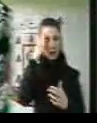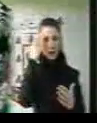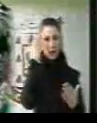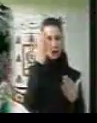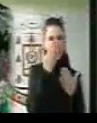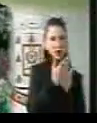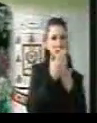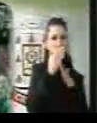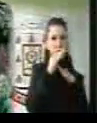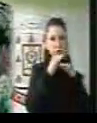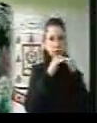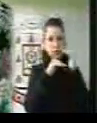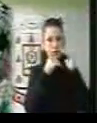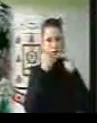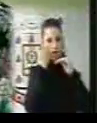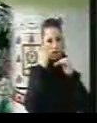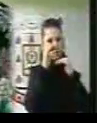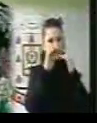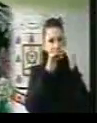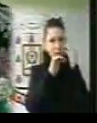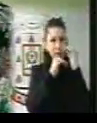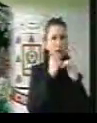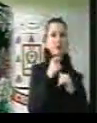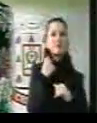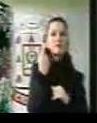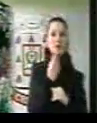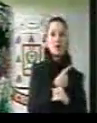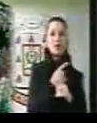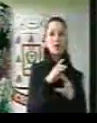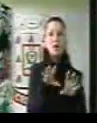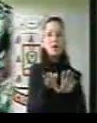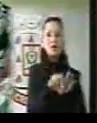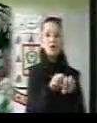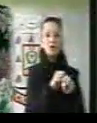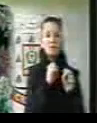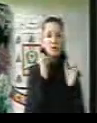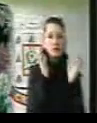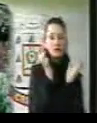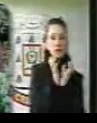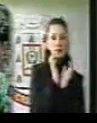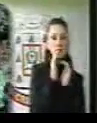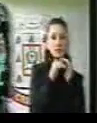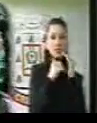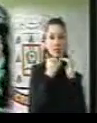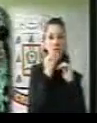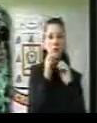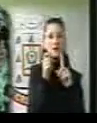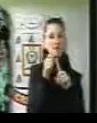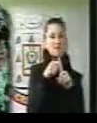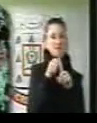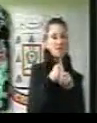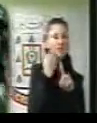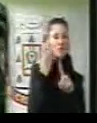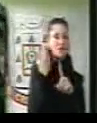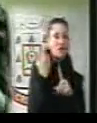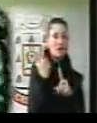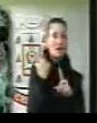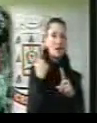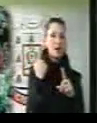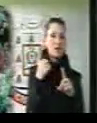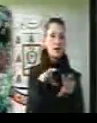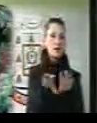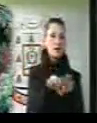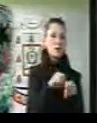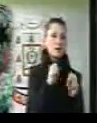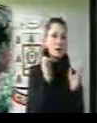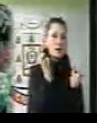acredita no seu desenvolvimento. Quando nós formamos a Comissão de Obras, isso alguns meses atrás, que ela é formada pelo vereador